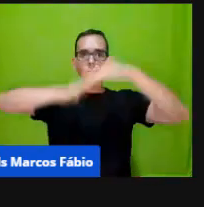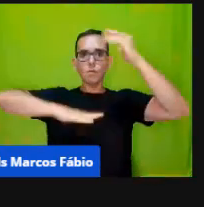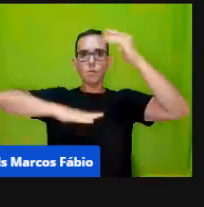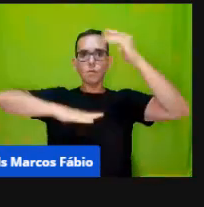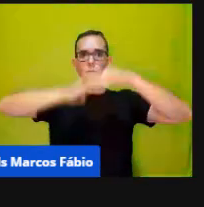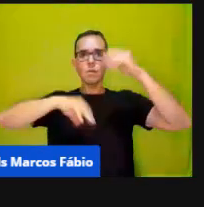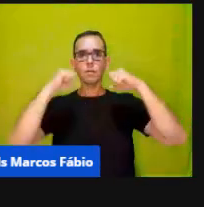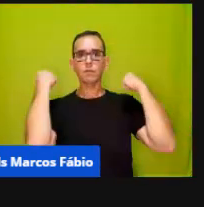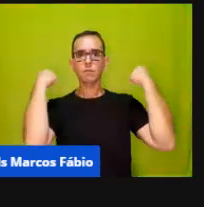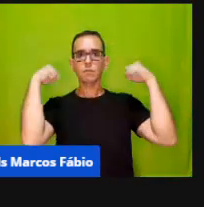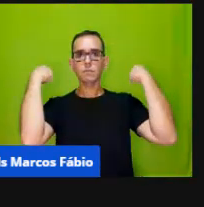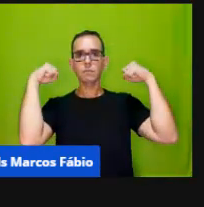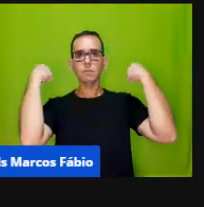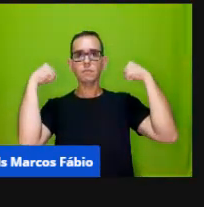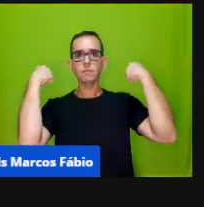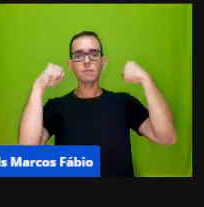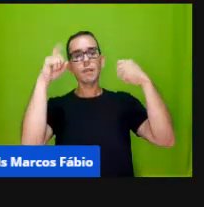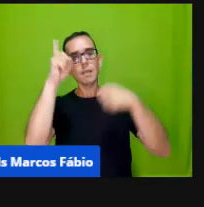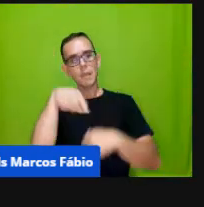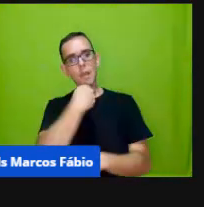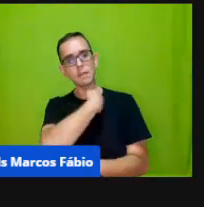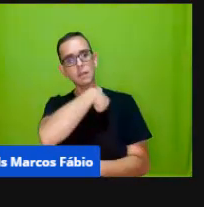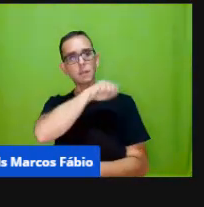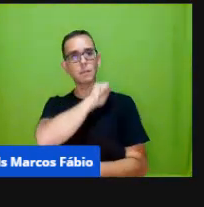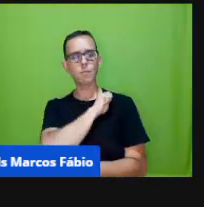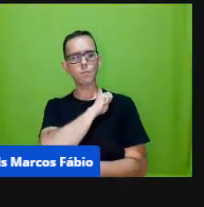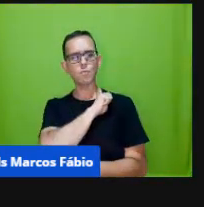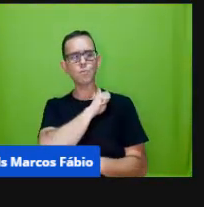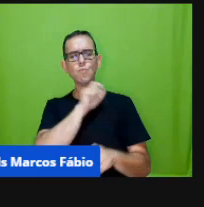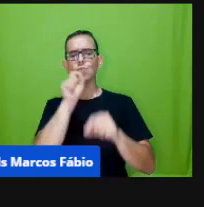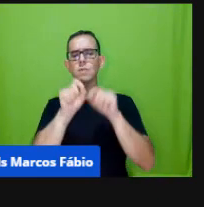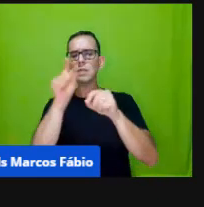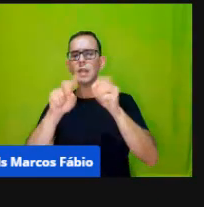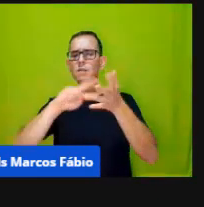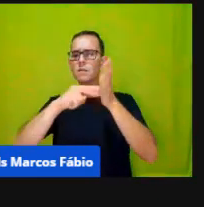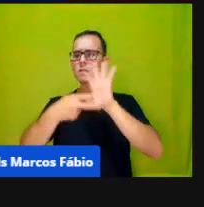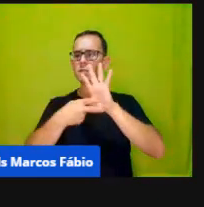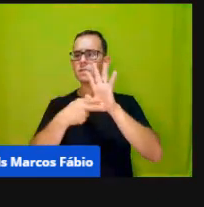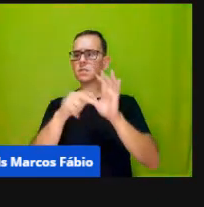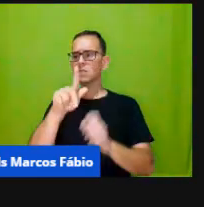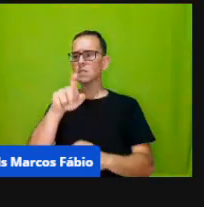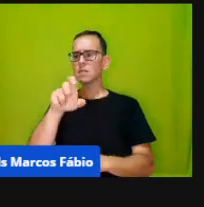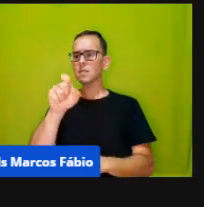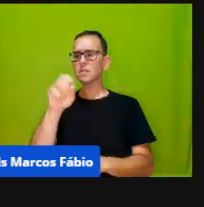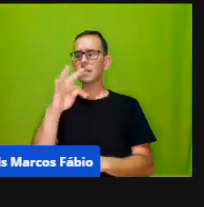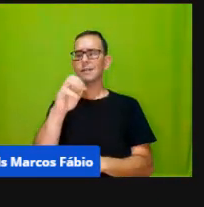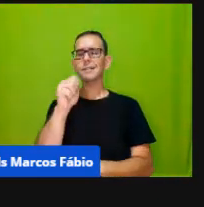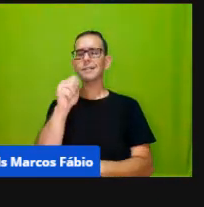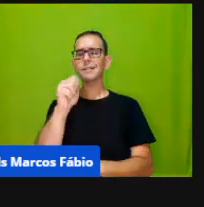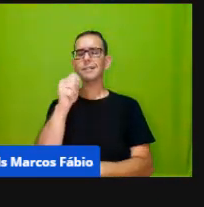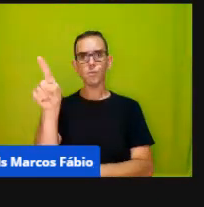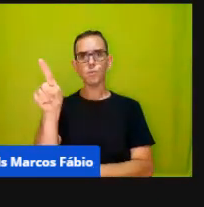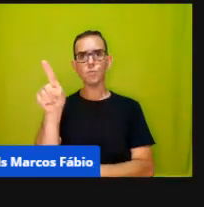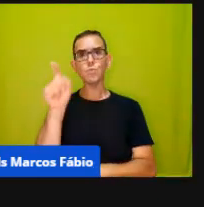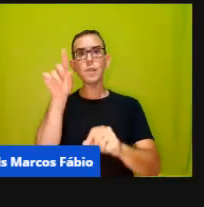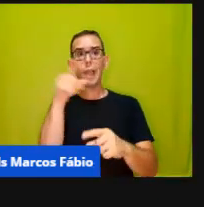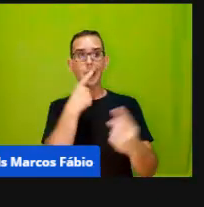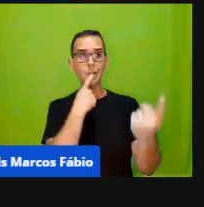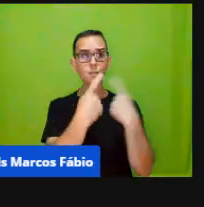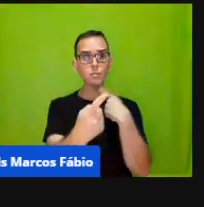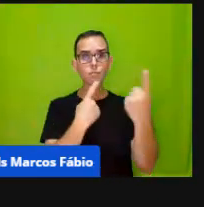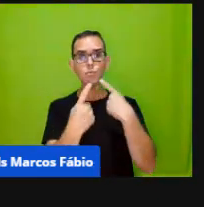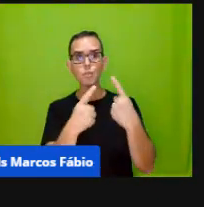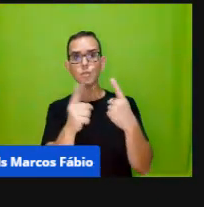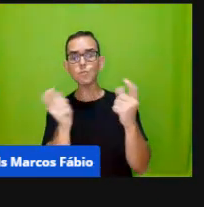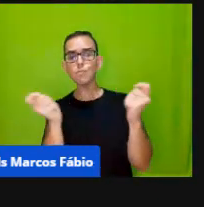seguir, que é a gestão. E o que é gestão? Gestão nada mais é do que a gente discutir com quem